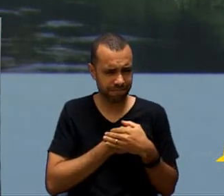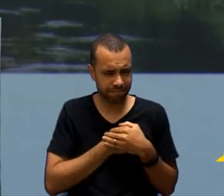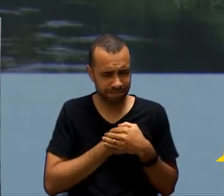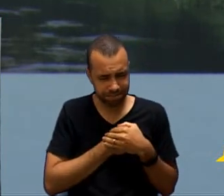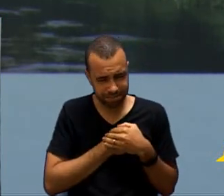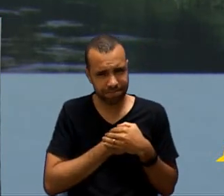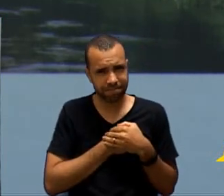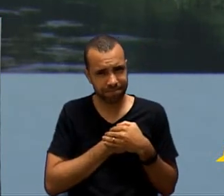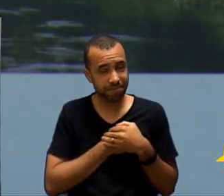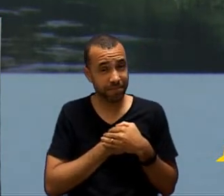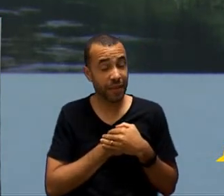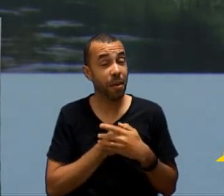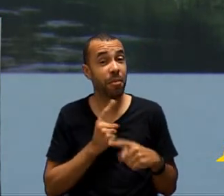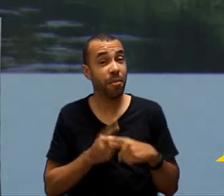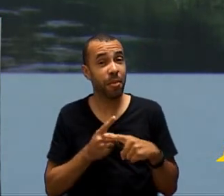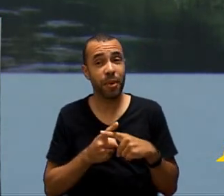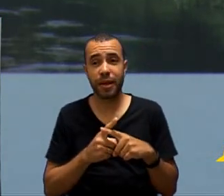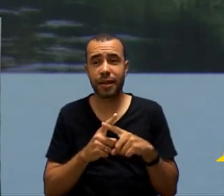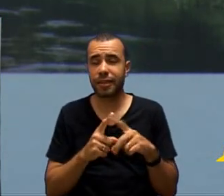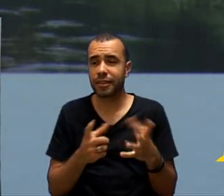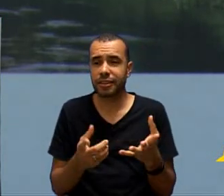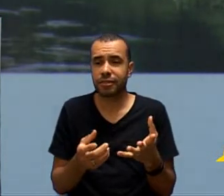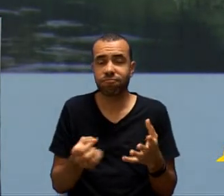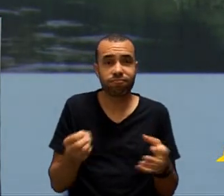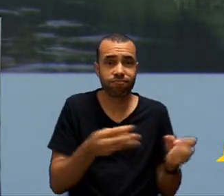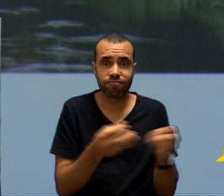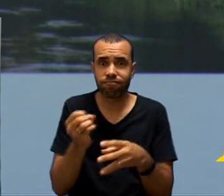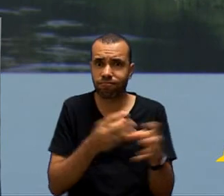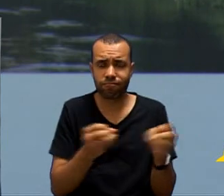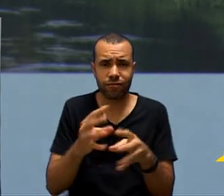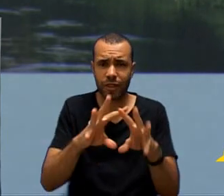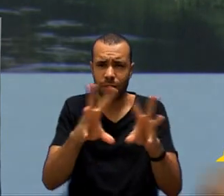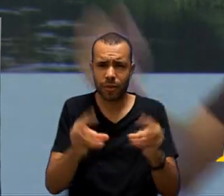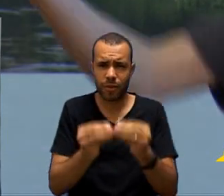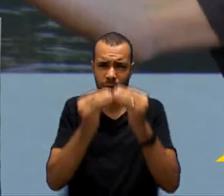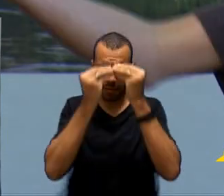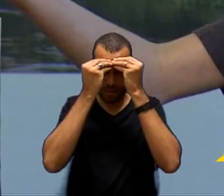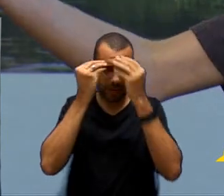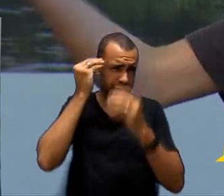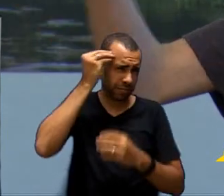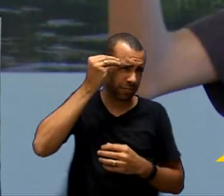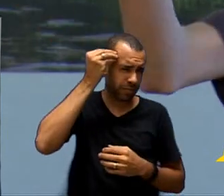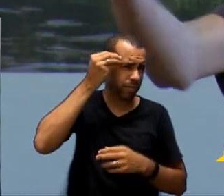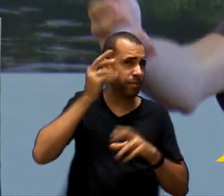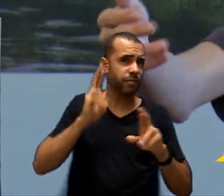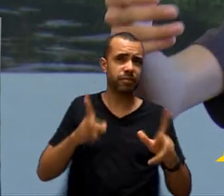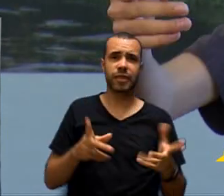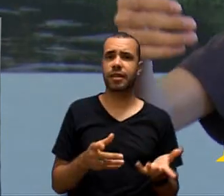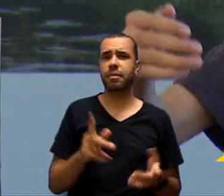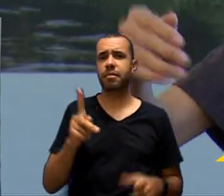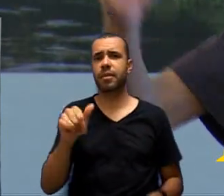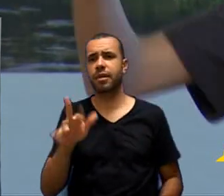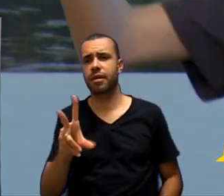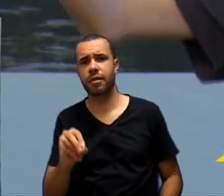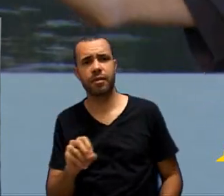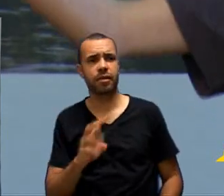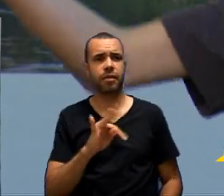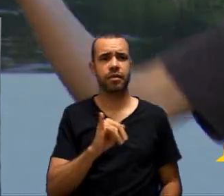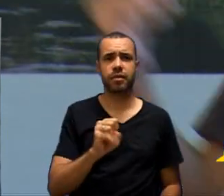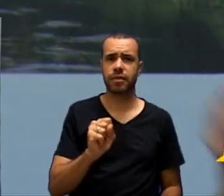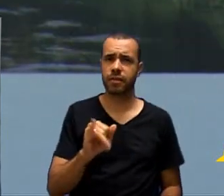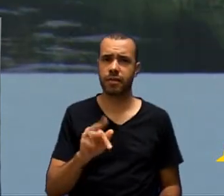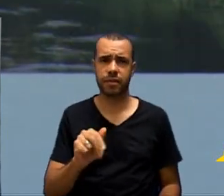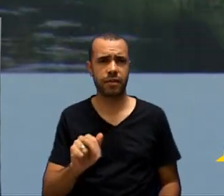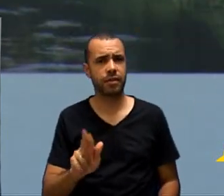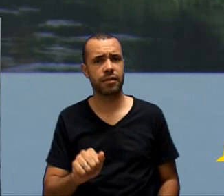uma experiência totalmente diferente. Todos que contribuíram, Paulo, Tiziana, a